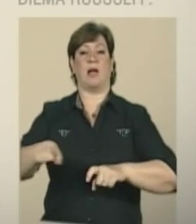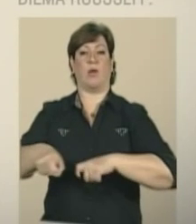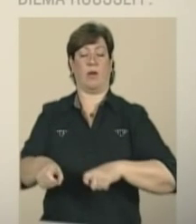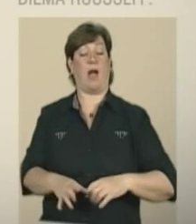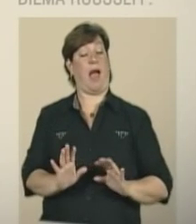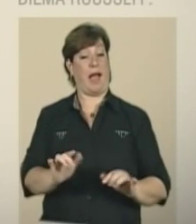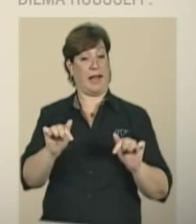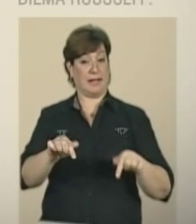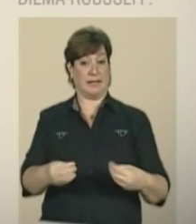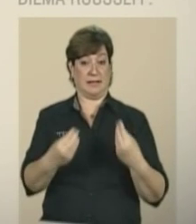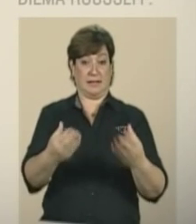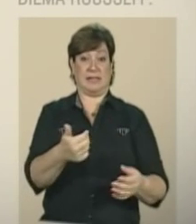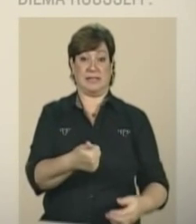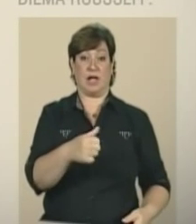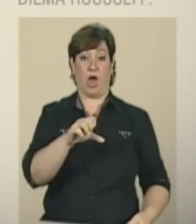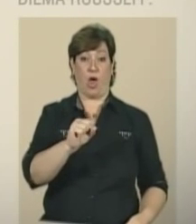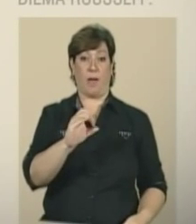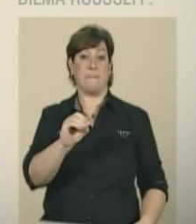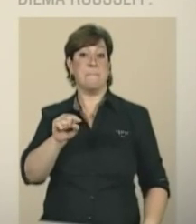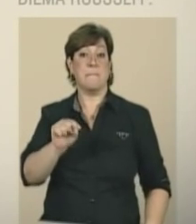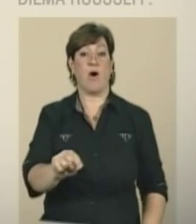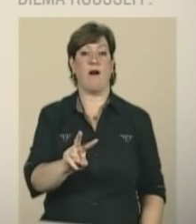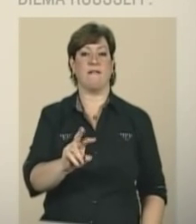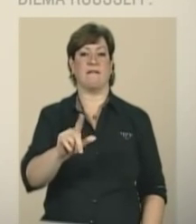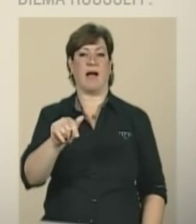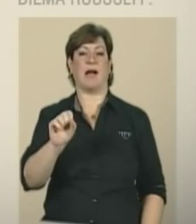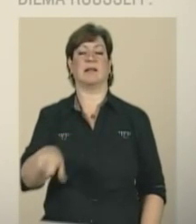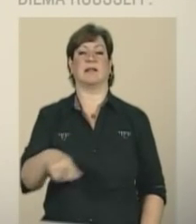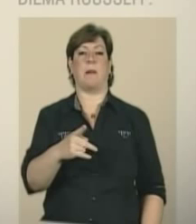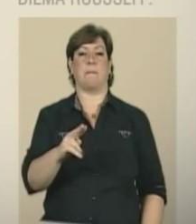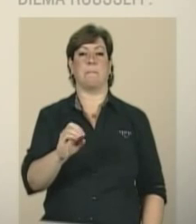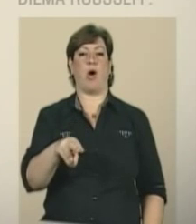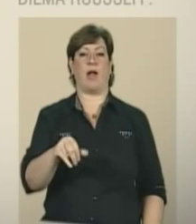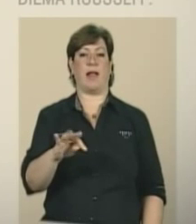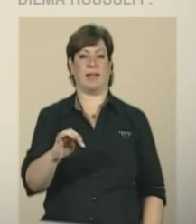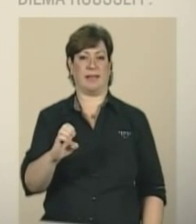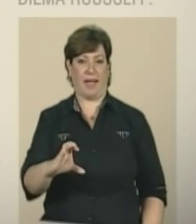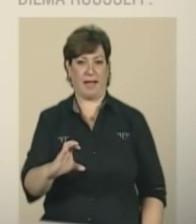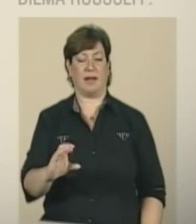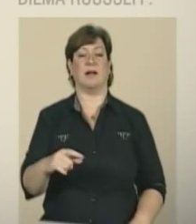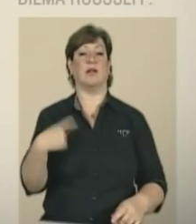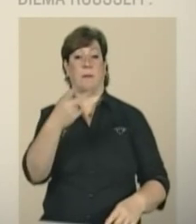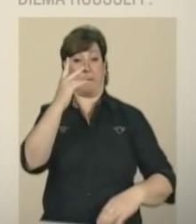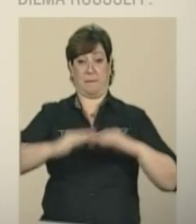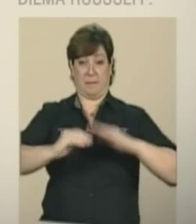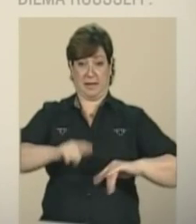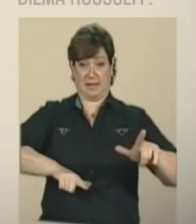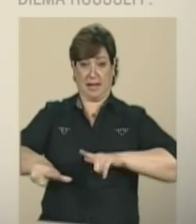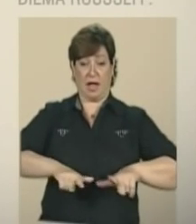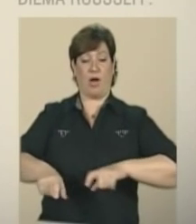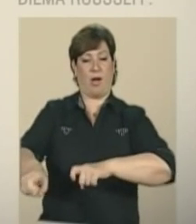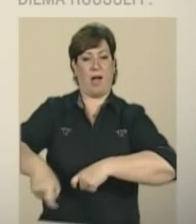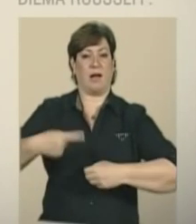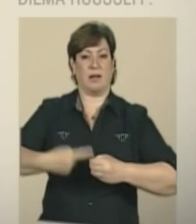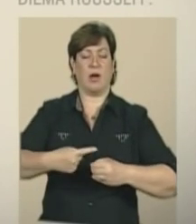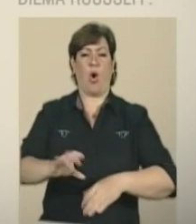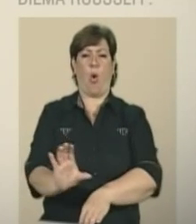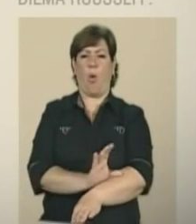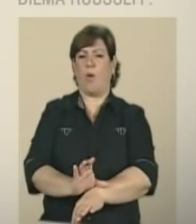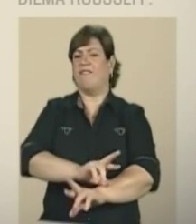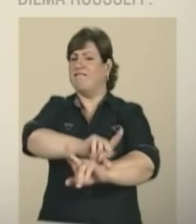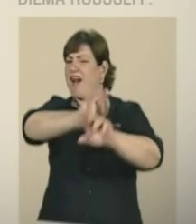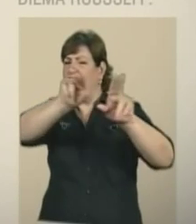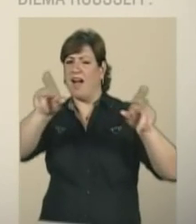oferecer 180.000 vagas do Pronatec para os trabalhadores do campo serão cursos em